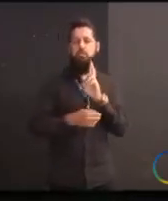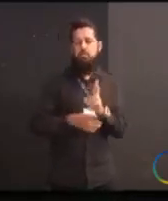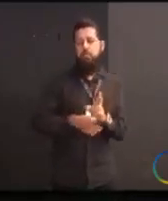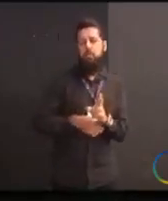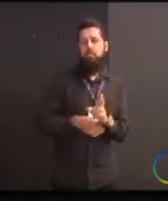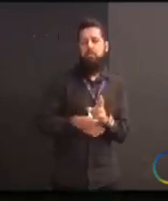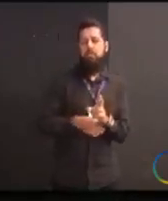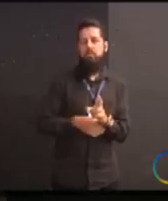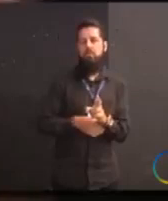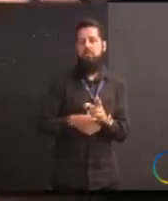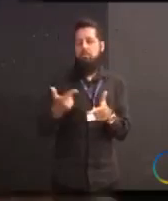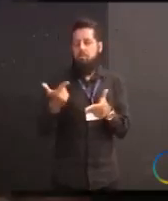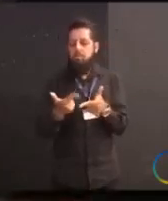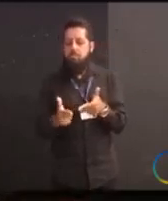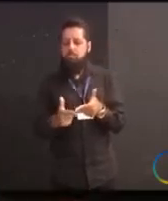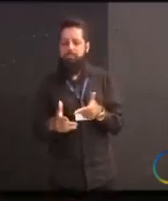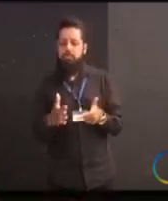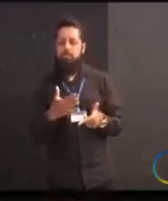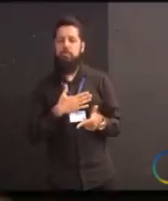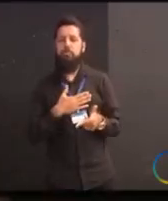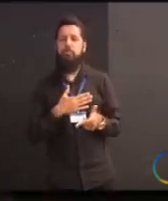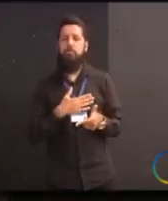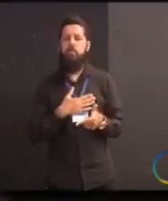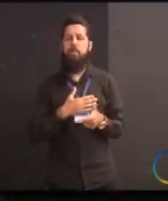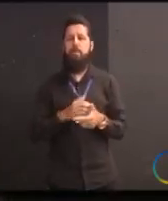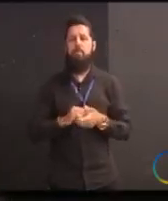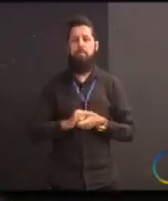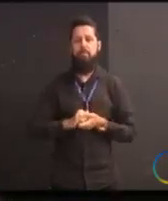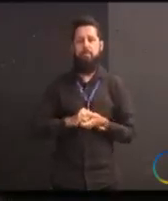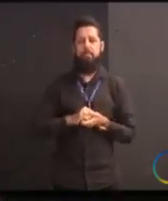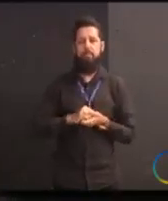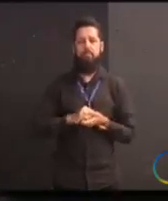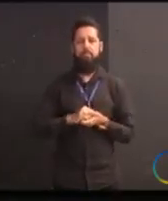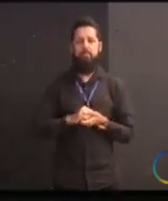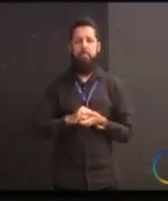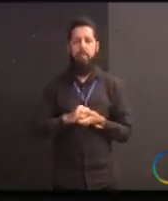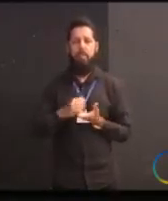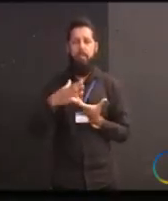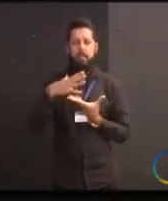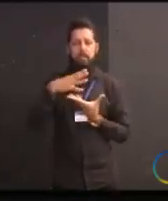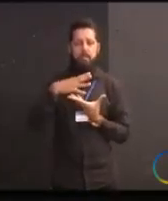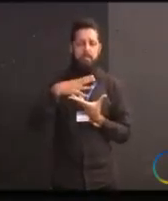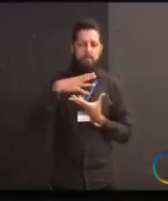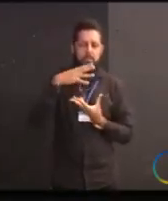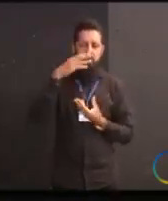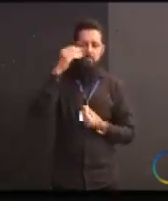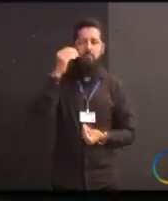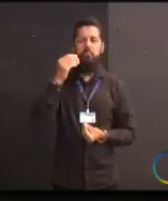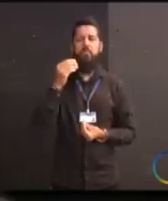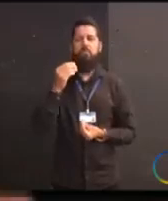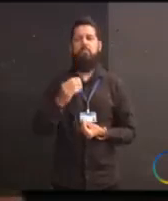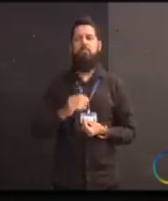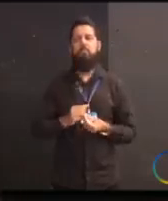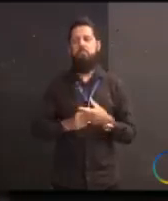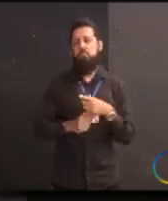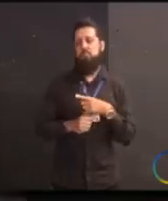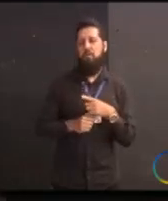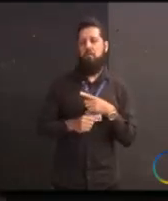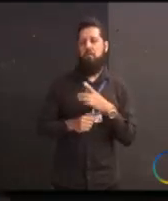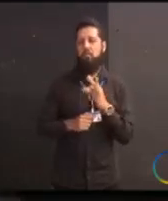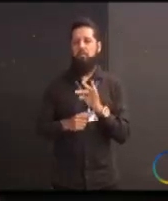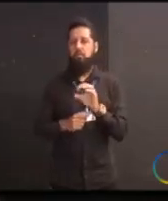Como chama lá no Evangelho segundo o Espiritismo, tormentos voluntários. Tem gente que